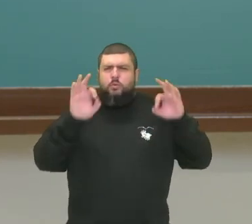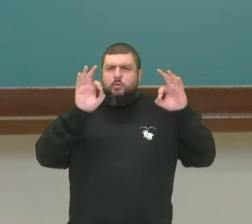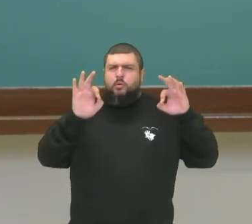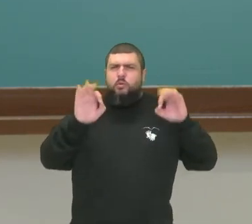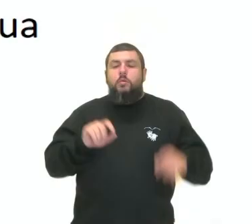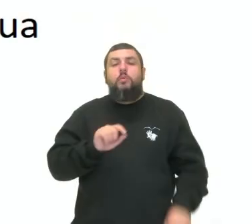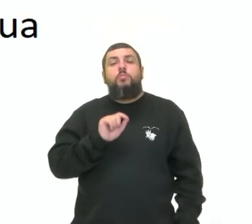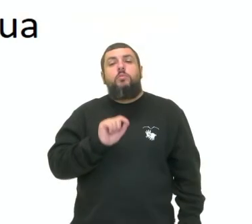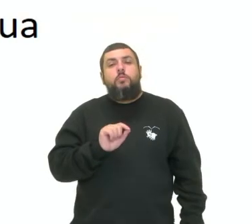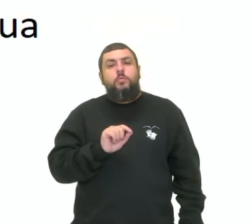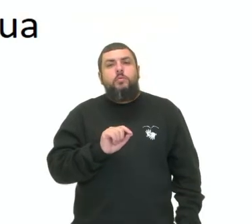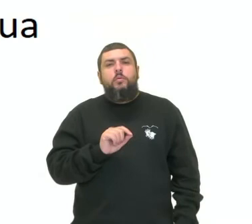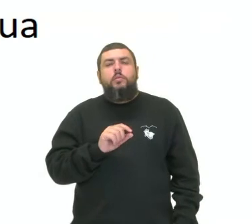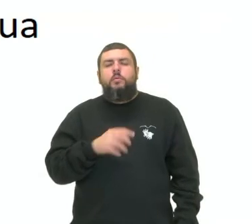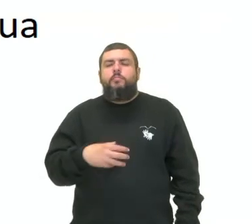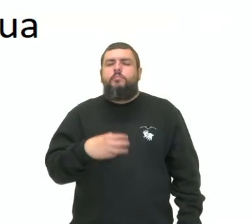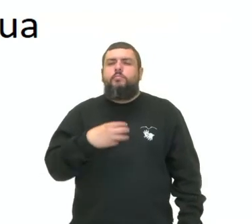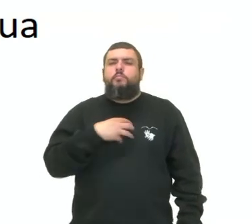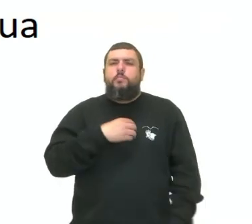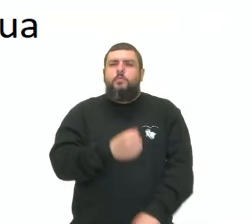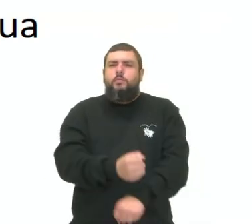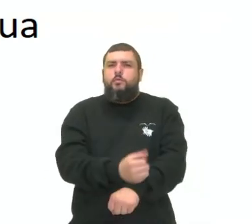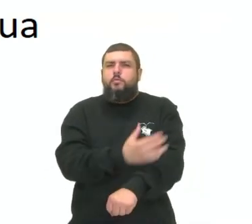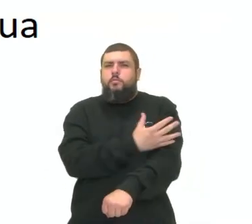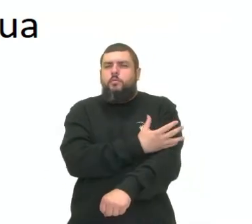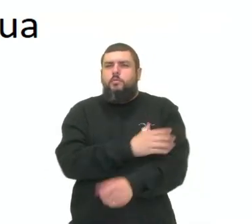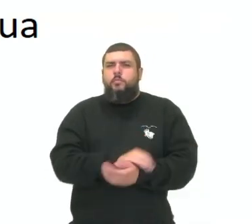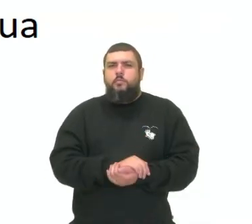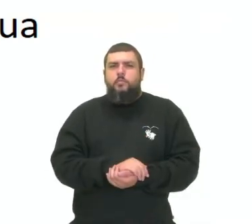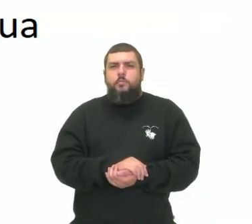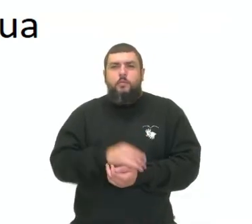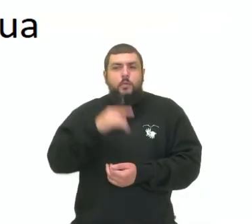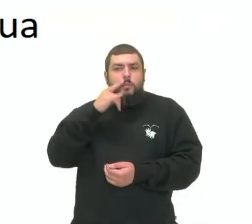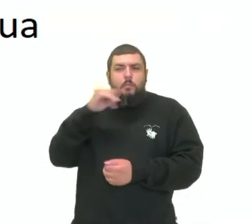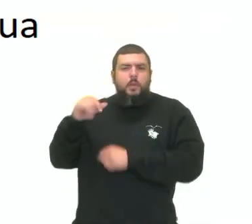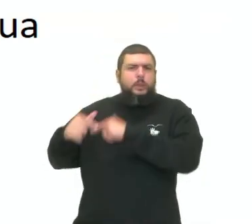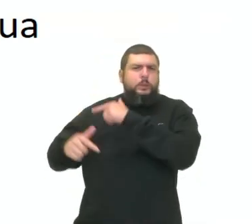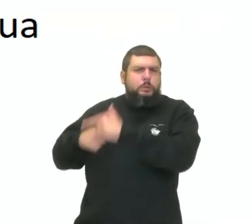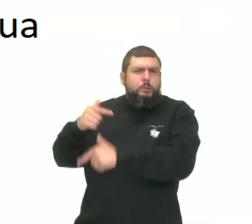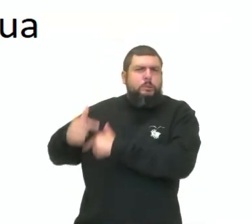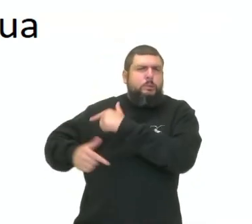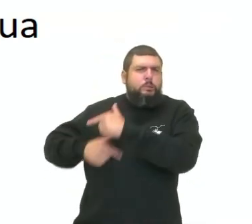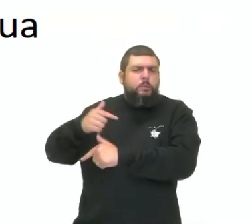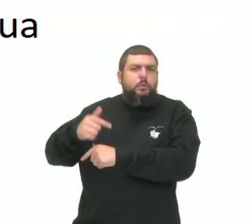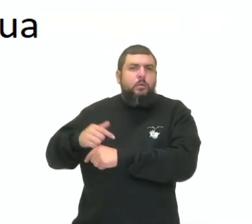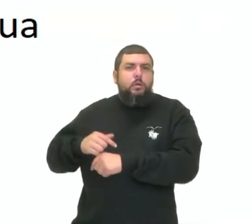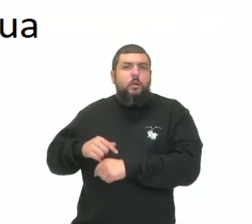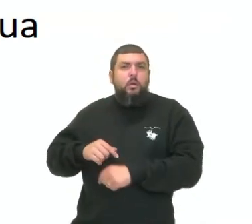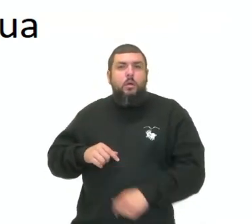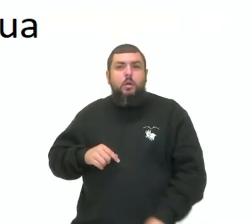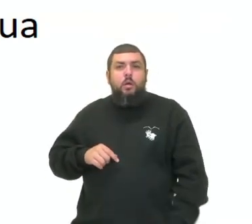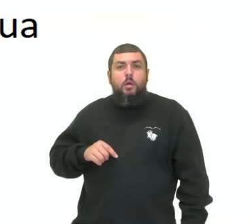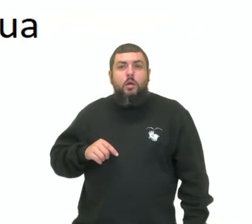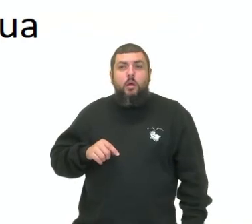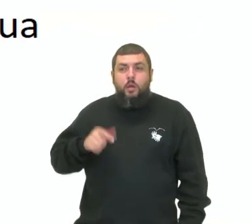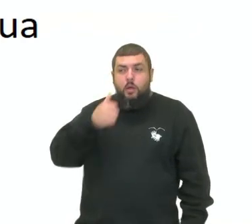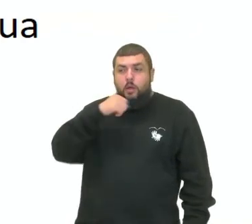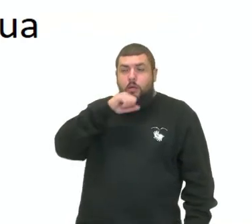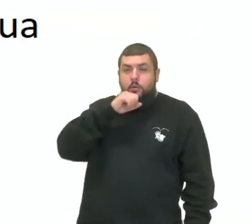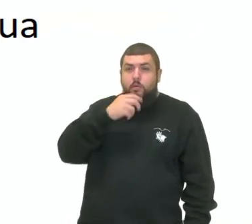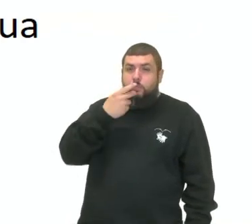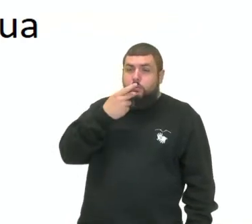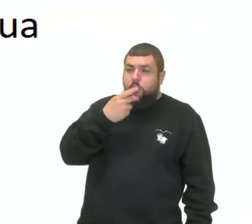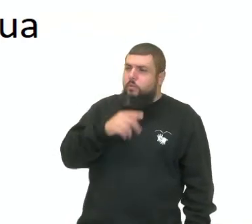Aquele dia de noite, o pai fazendo serão, ela falou comigo: coitado, até essa hora no serviço pesado.